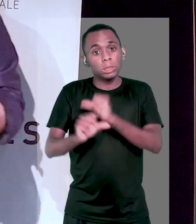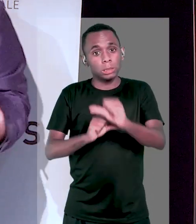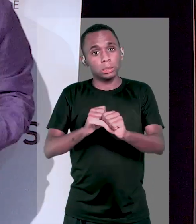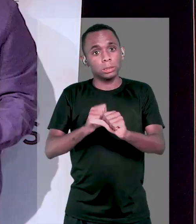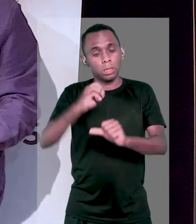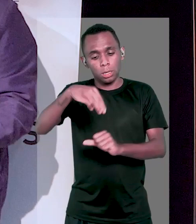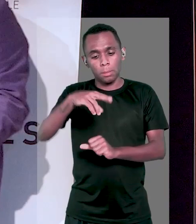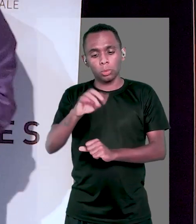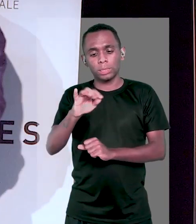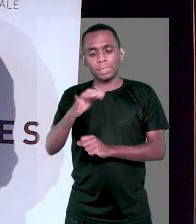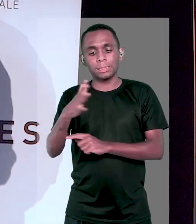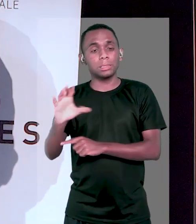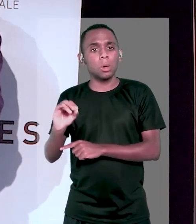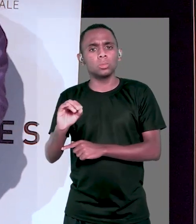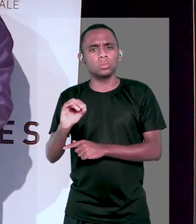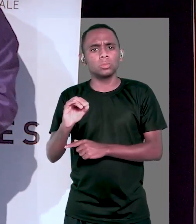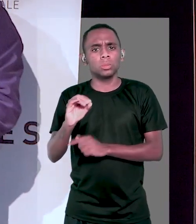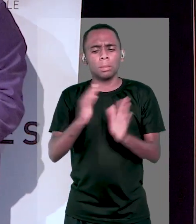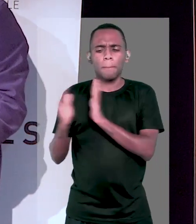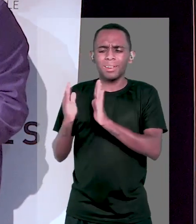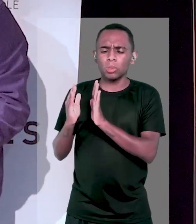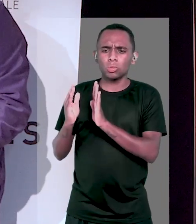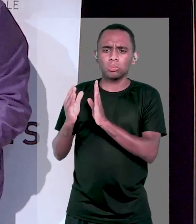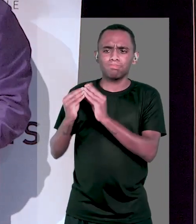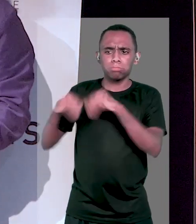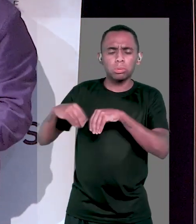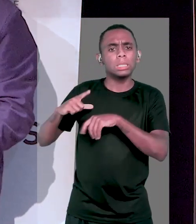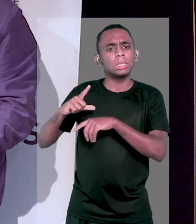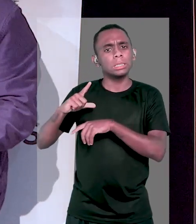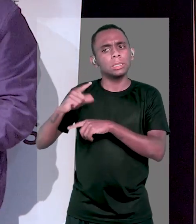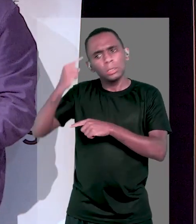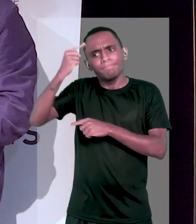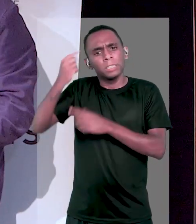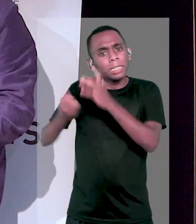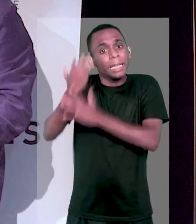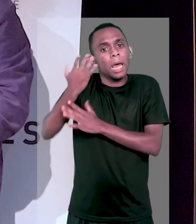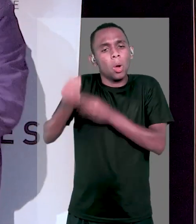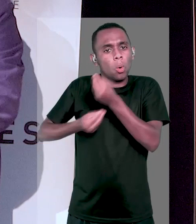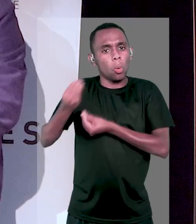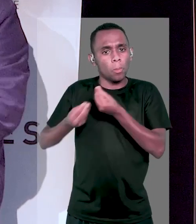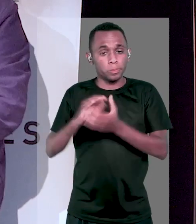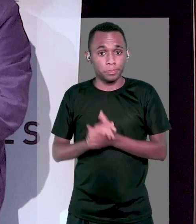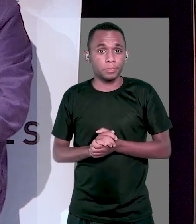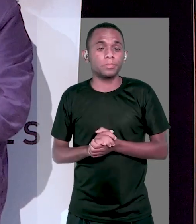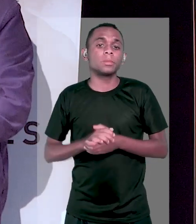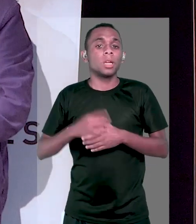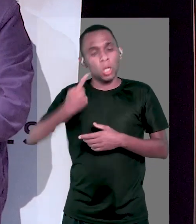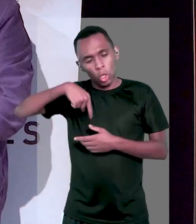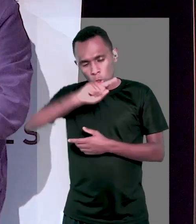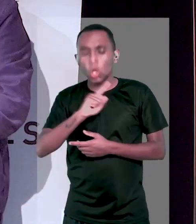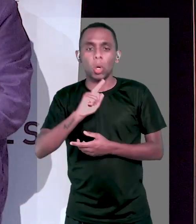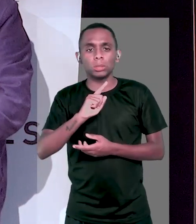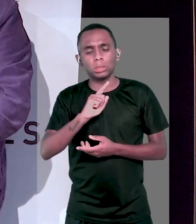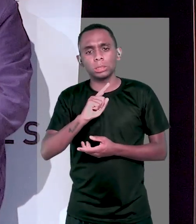Antes de... Fala um pouquinho sobre o espírito do espírito. Bom... Dessa... Dessa... Dessa...